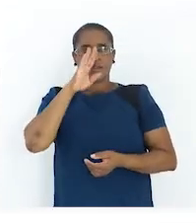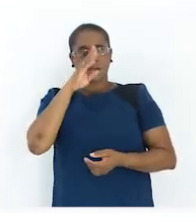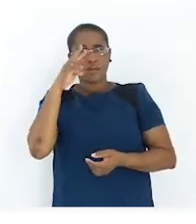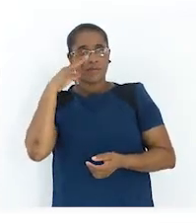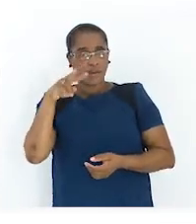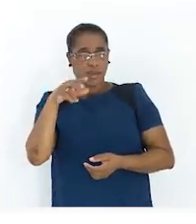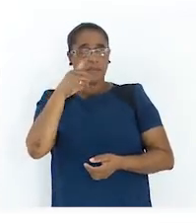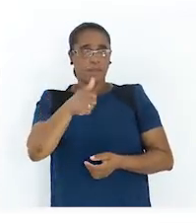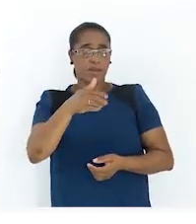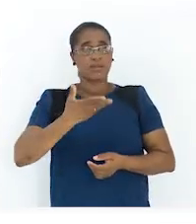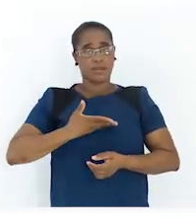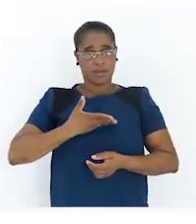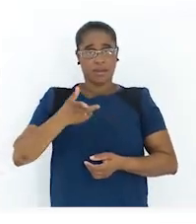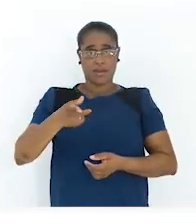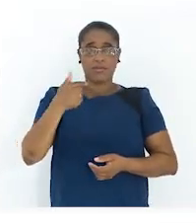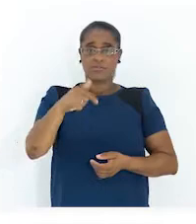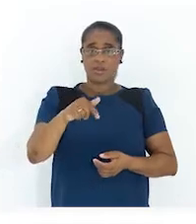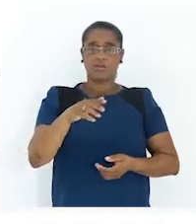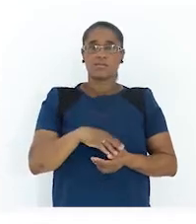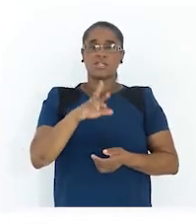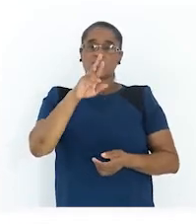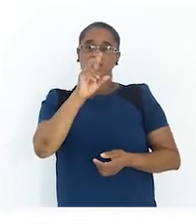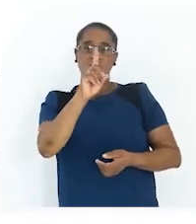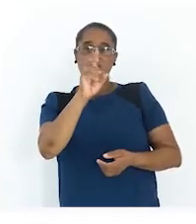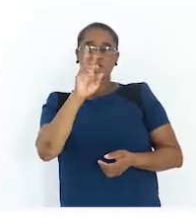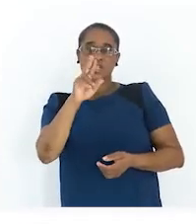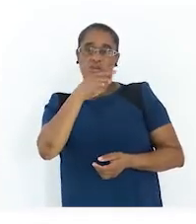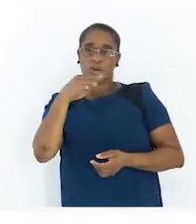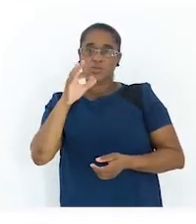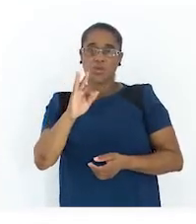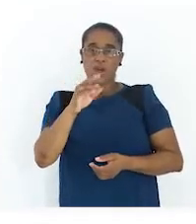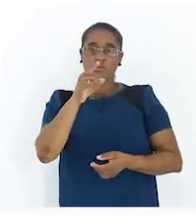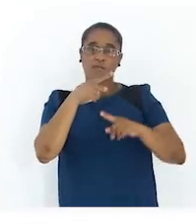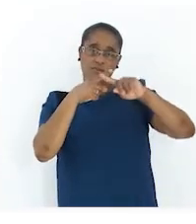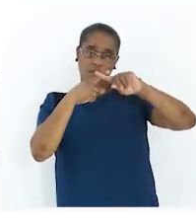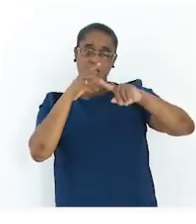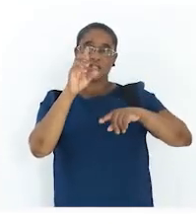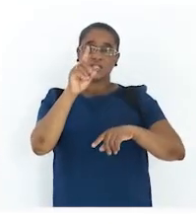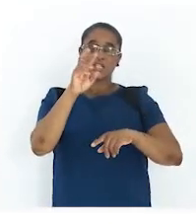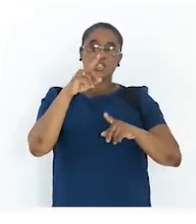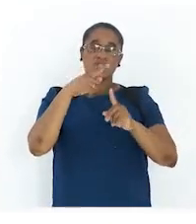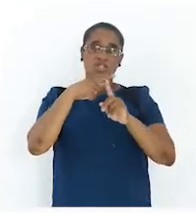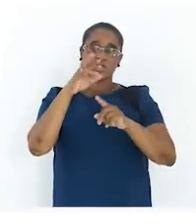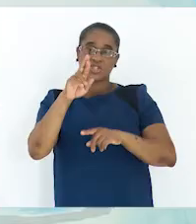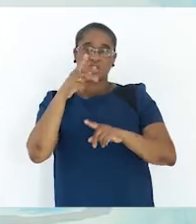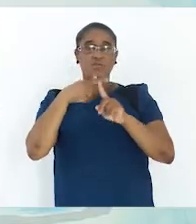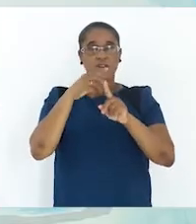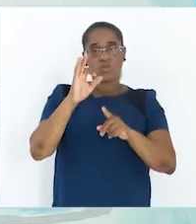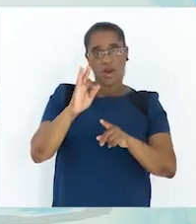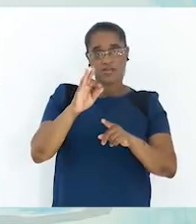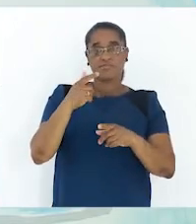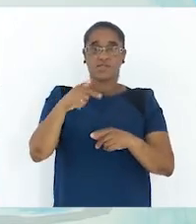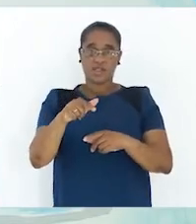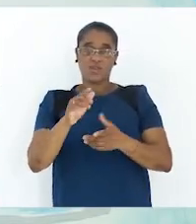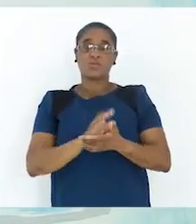repararem bem, na linha D, temos 6x menos 4 vezes 6x mais 4. Então, temos